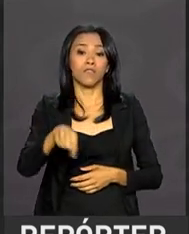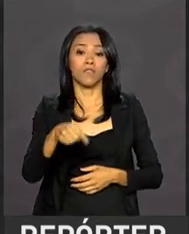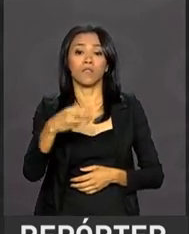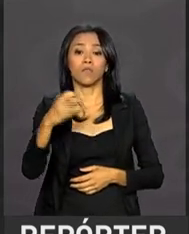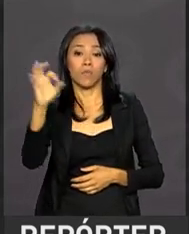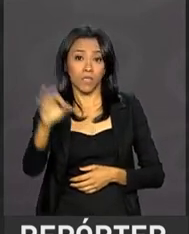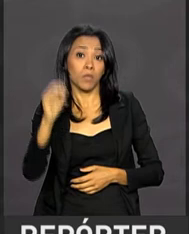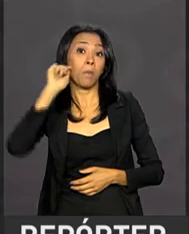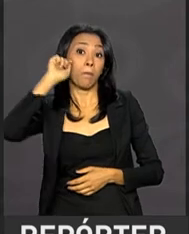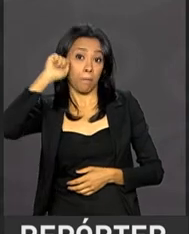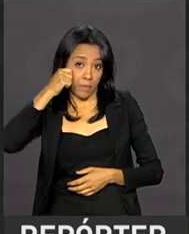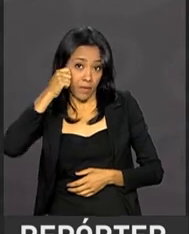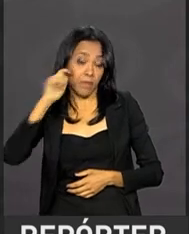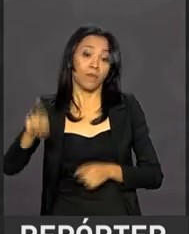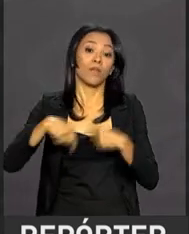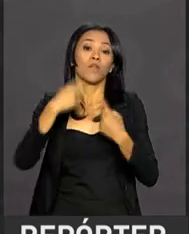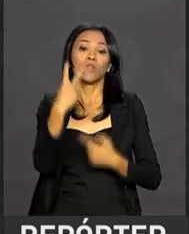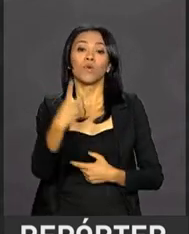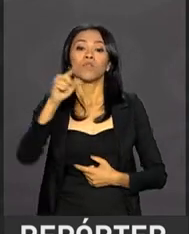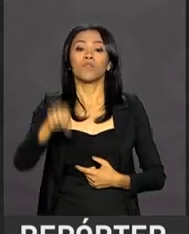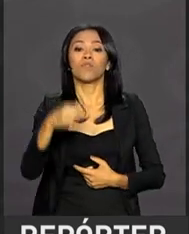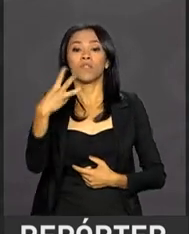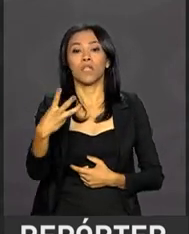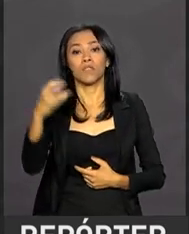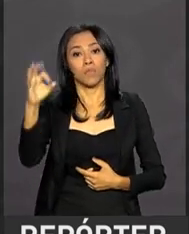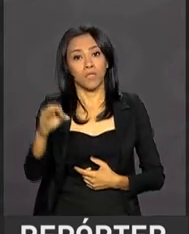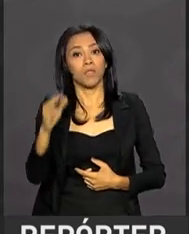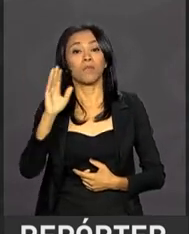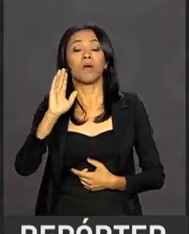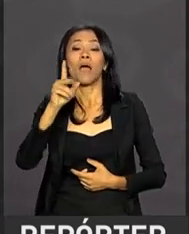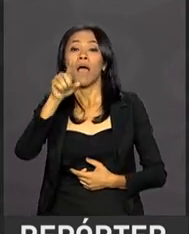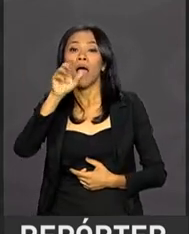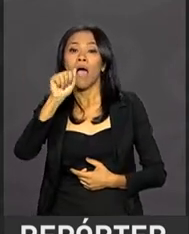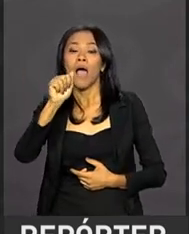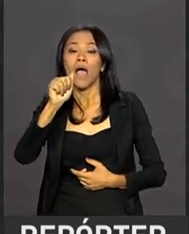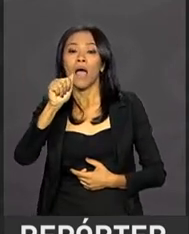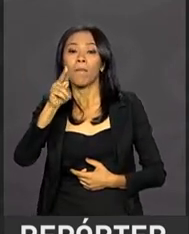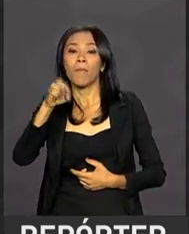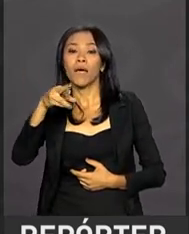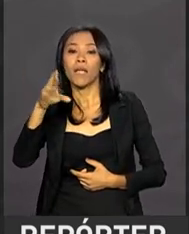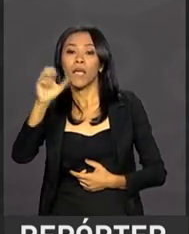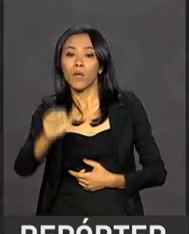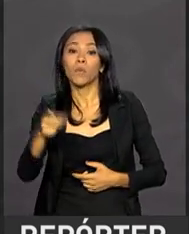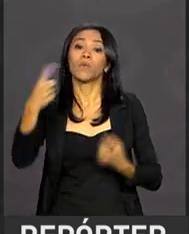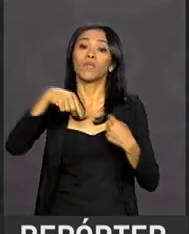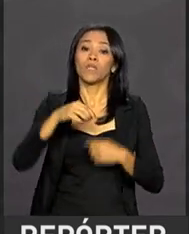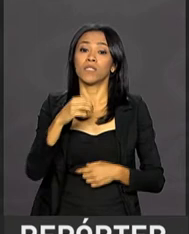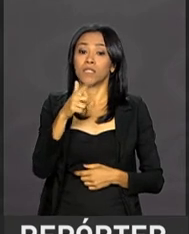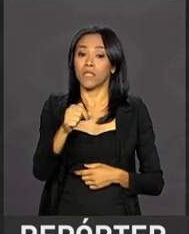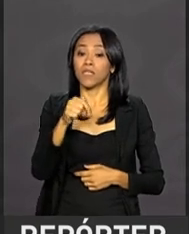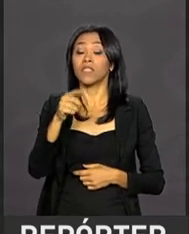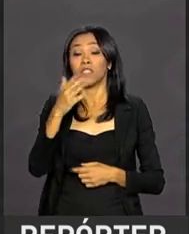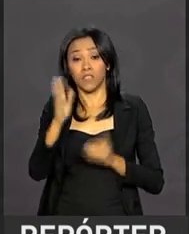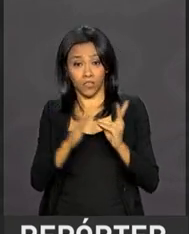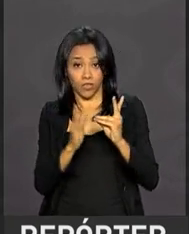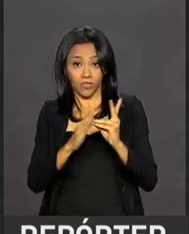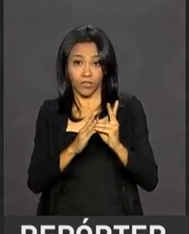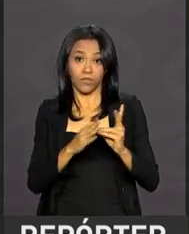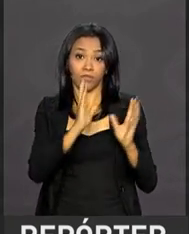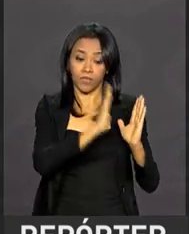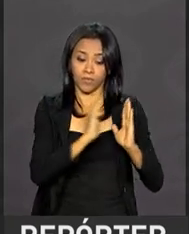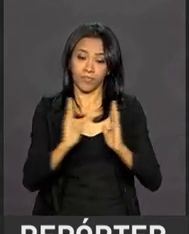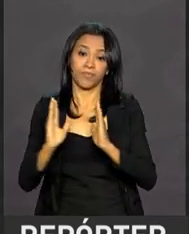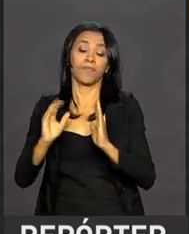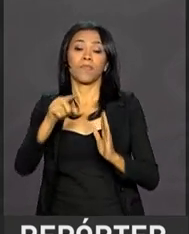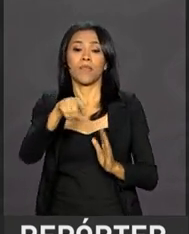pretos 2,3 por cento amarelos e 0,7 indígenas do total de participantes mais de